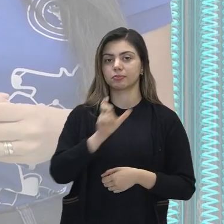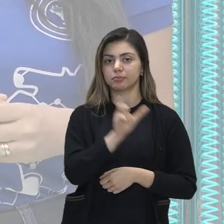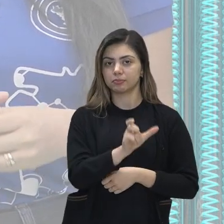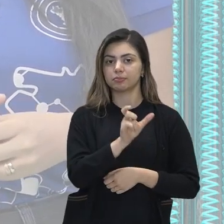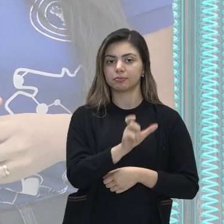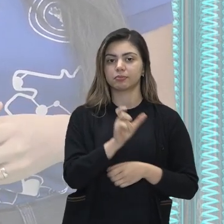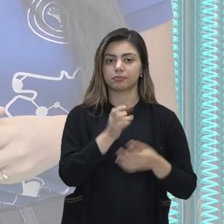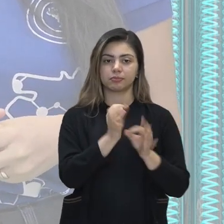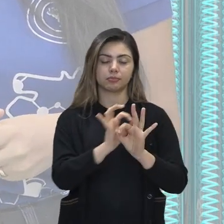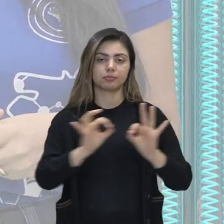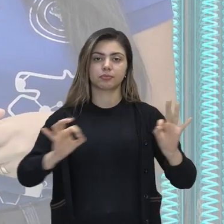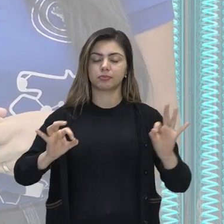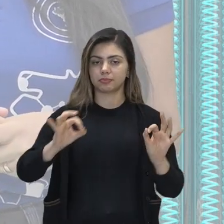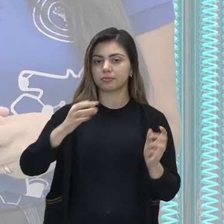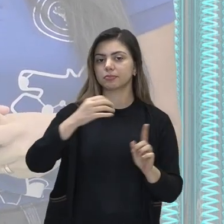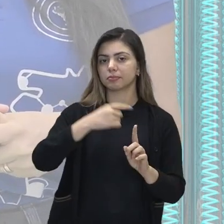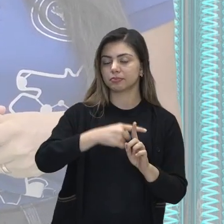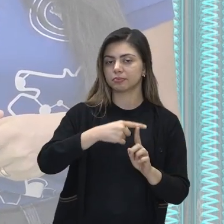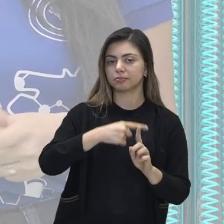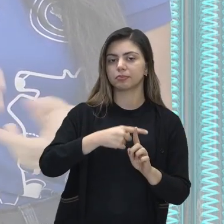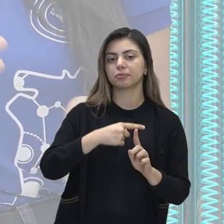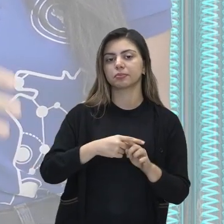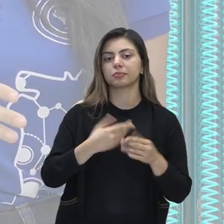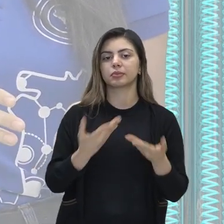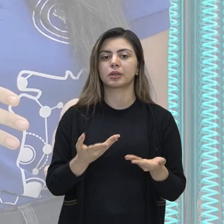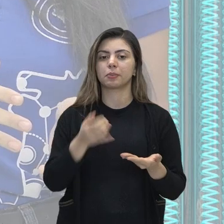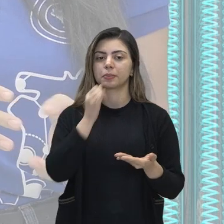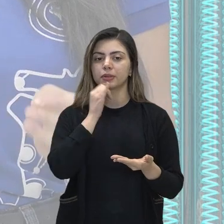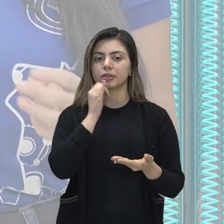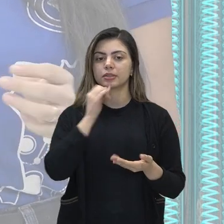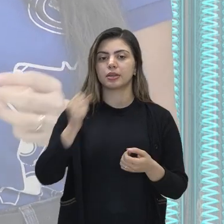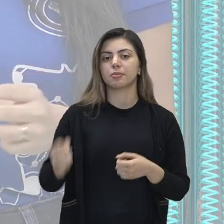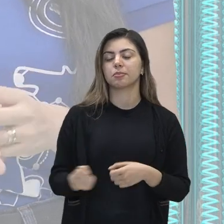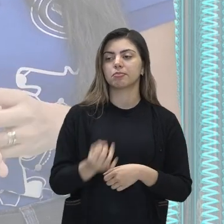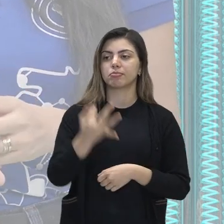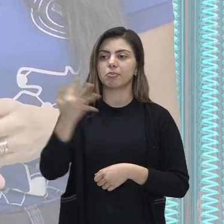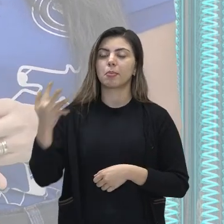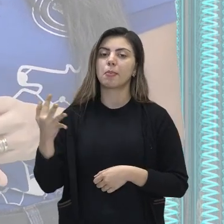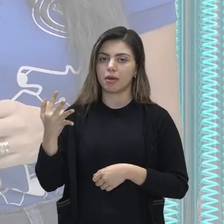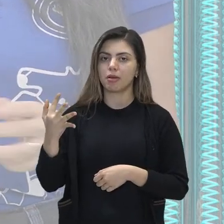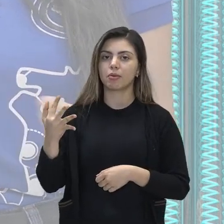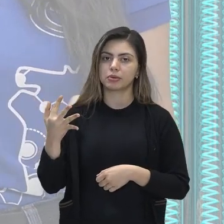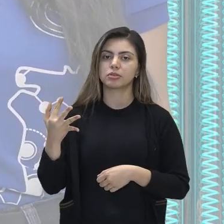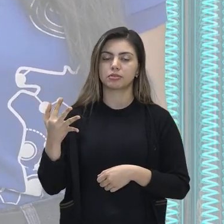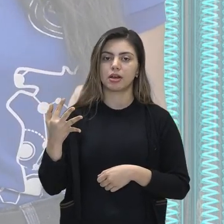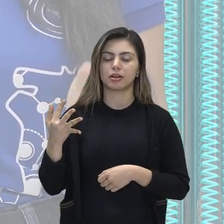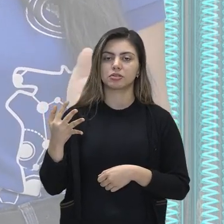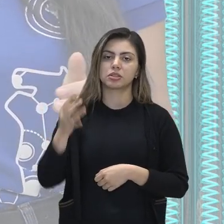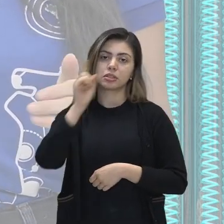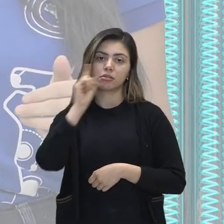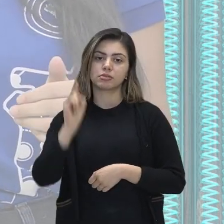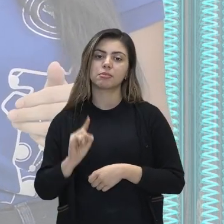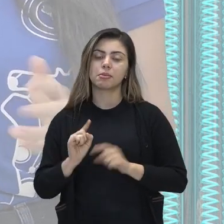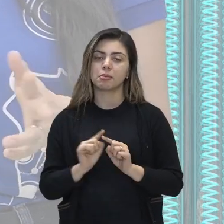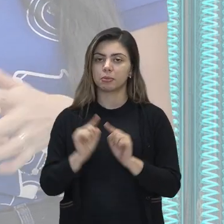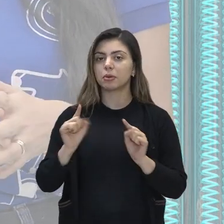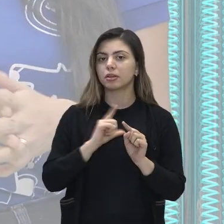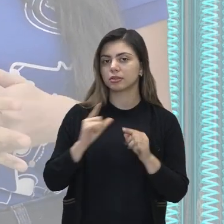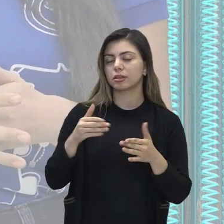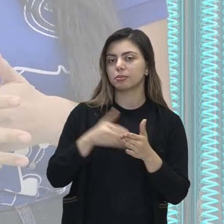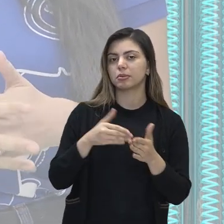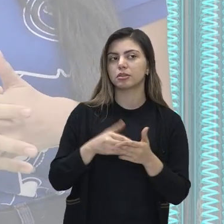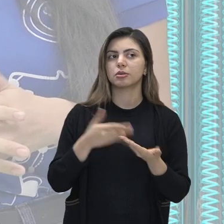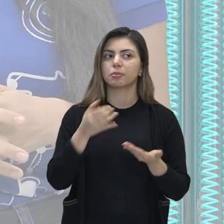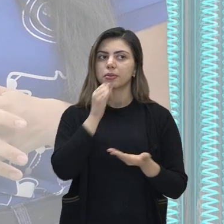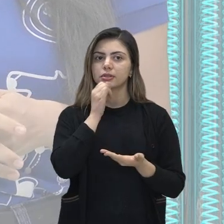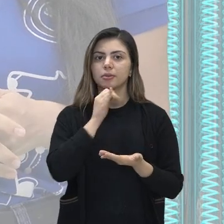frases afirmativas para indicar uma quantidade indefinida, mas limitada, né? Alguns, algumas,